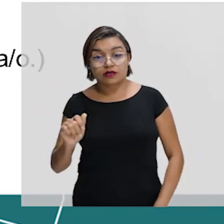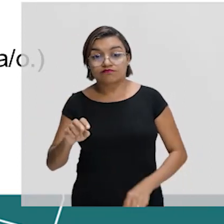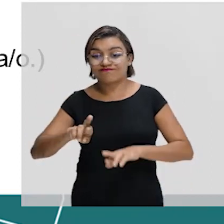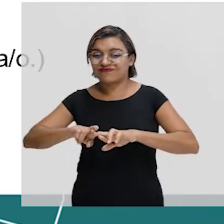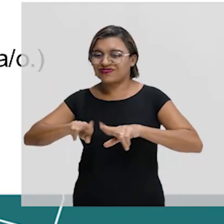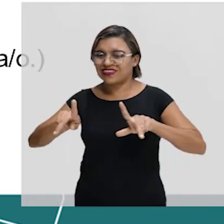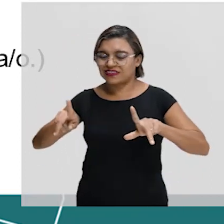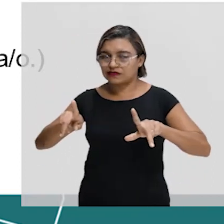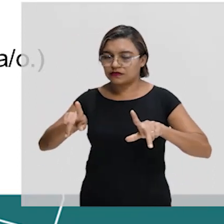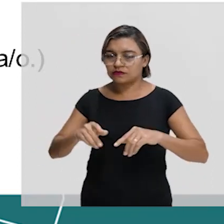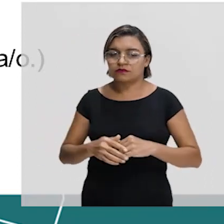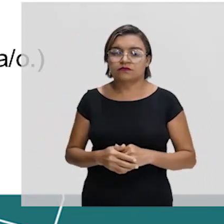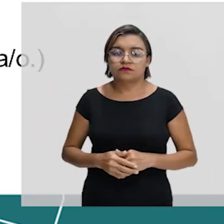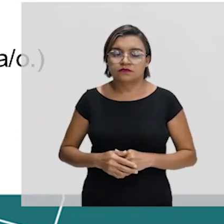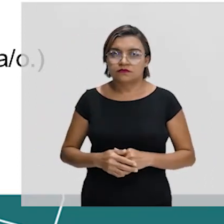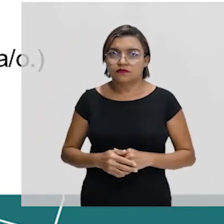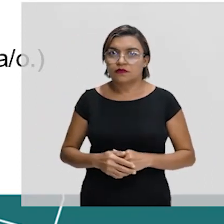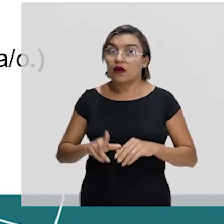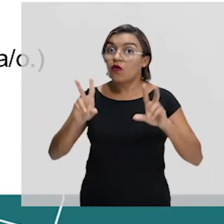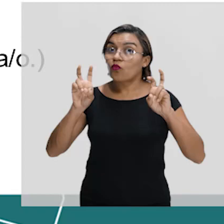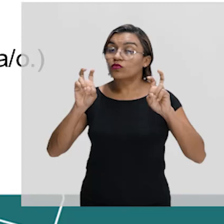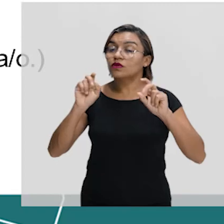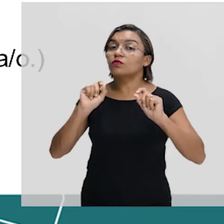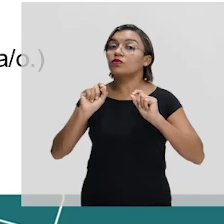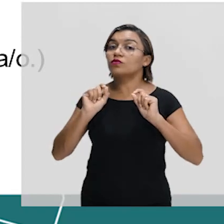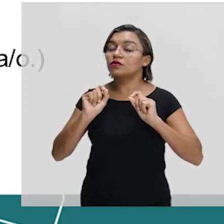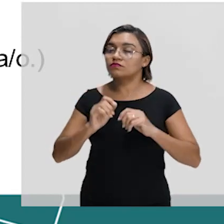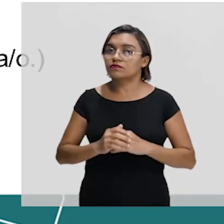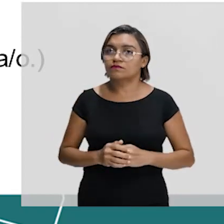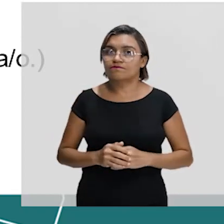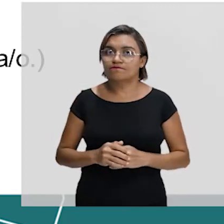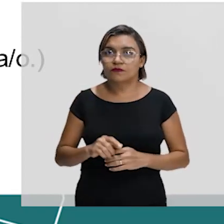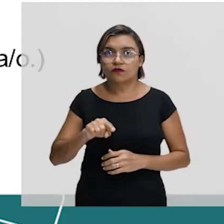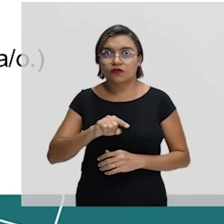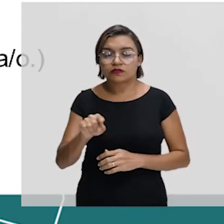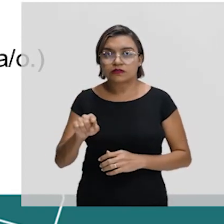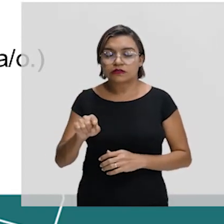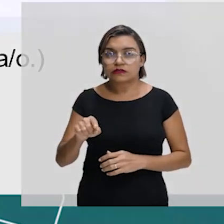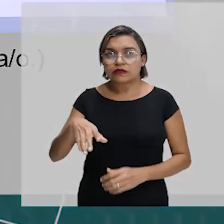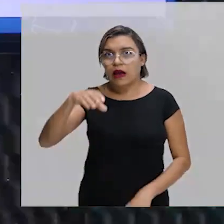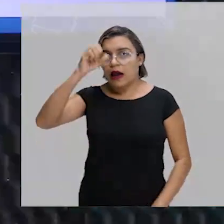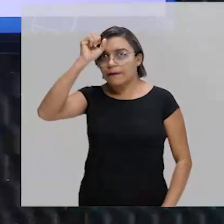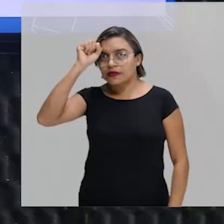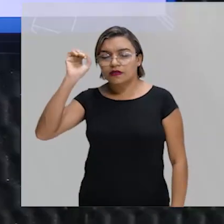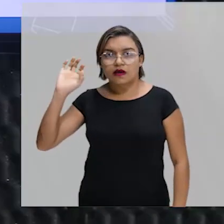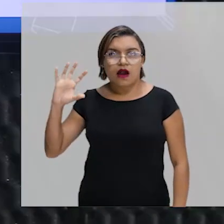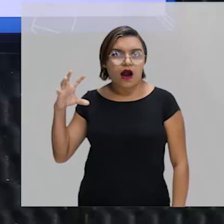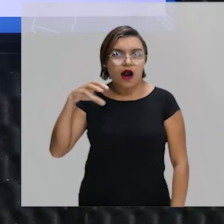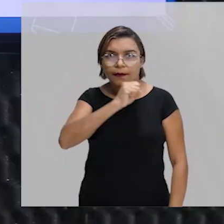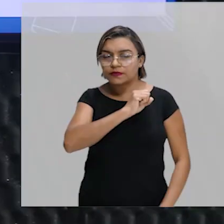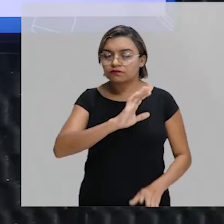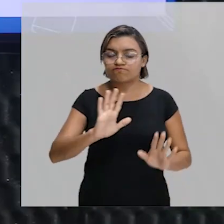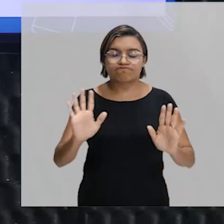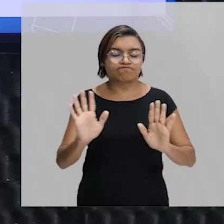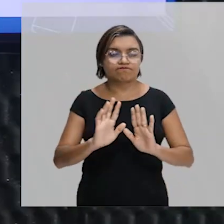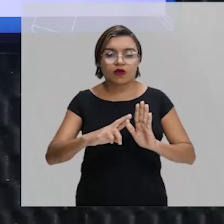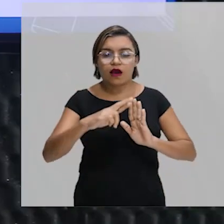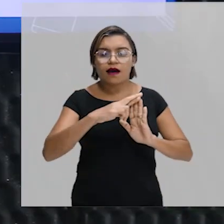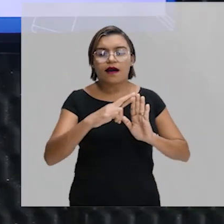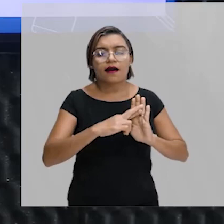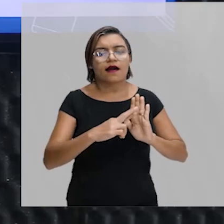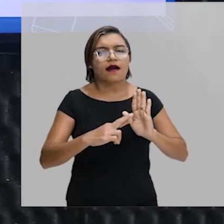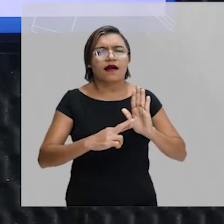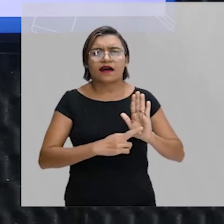oração subordinada. Gente, isso aqui é um assunto que vocês não vão aprender assim, ó. Pá, tá? Não tem uma regra básica